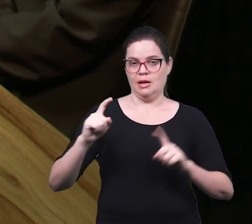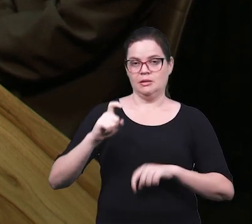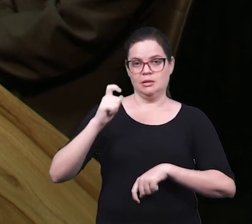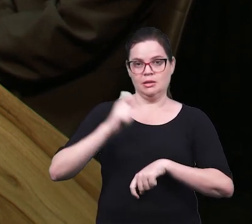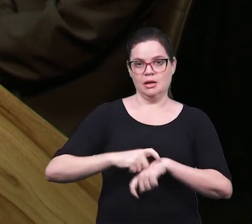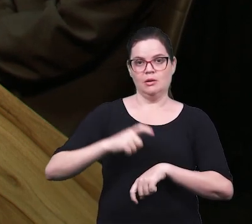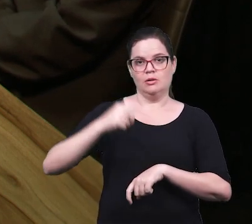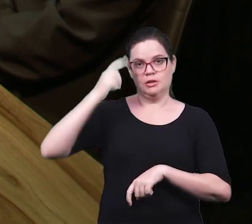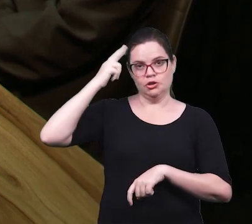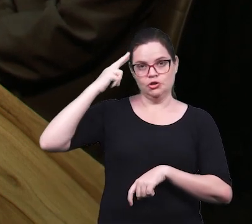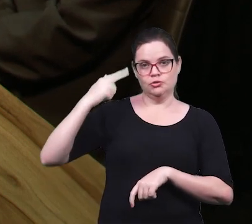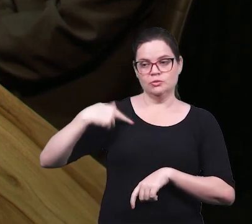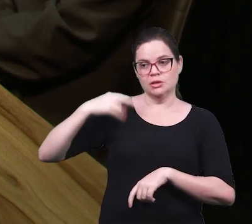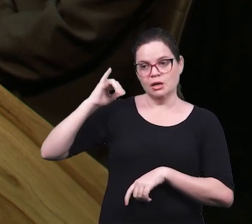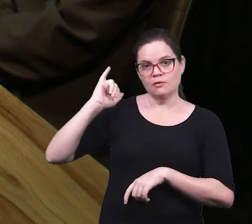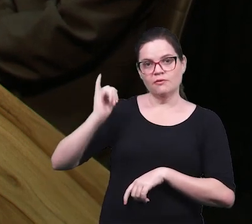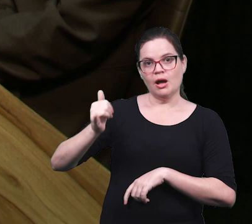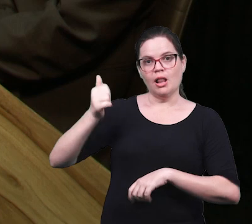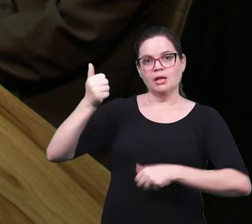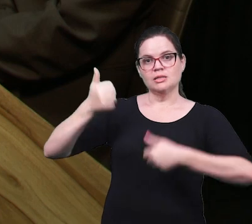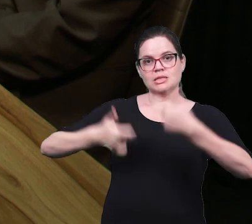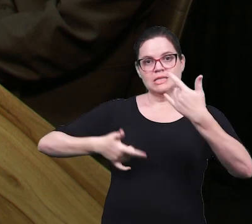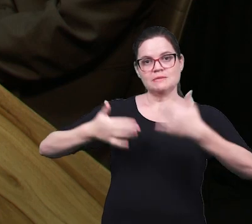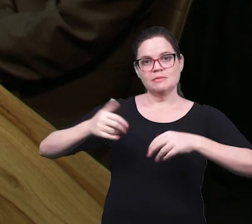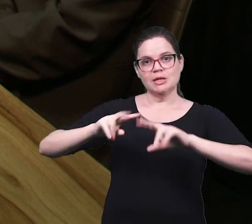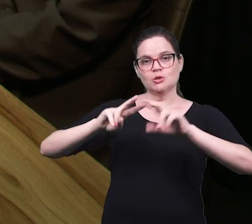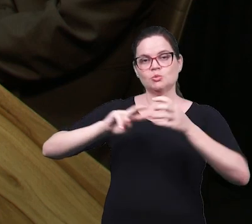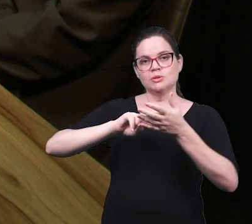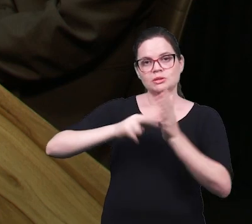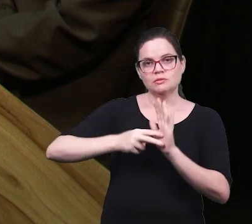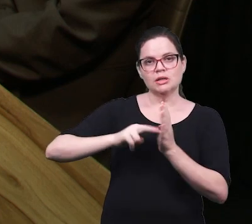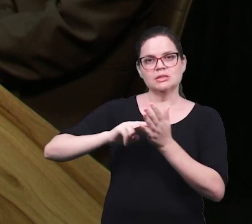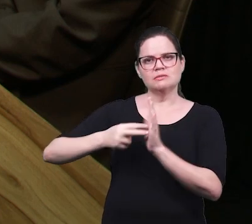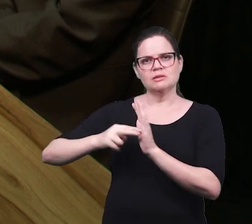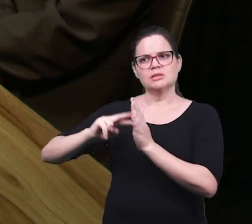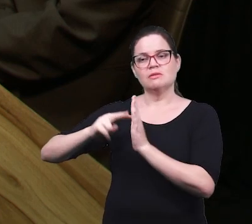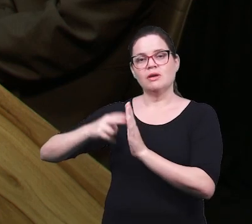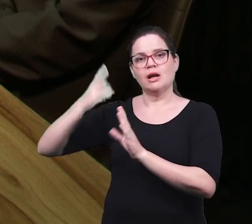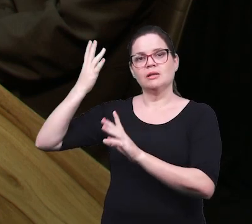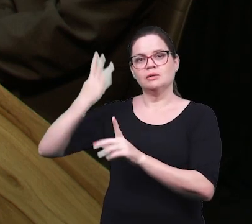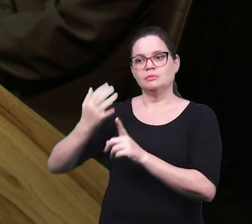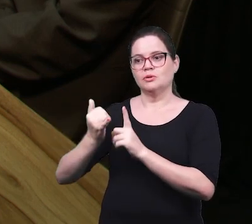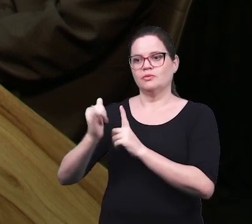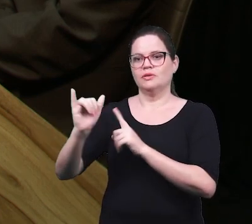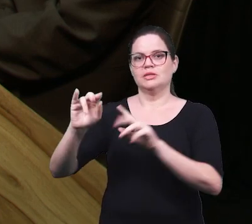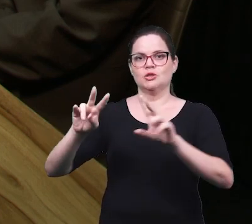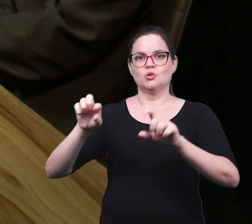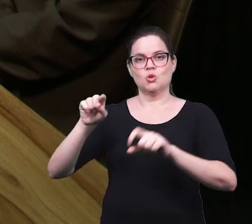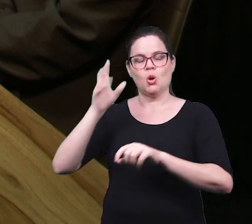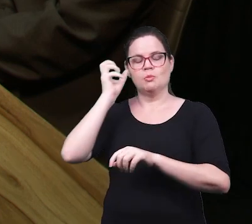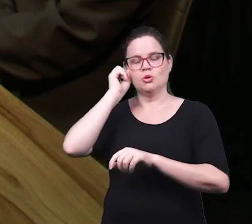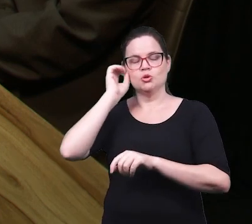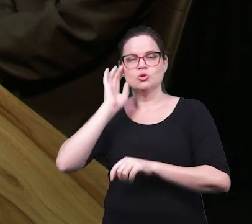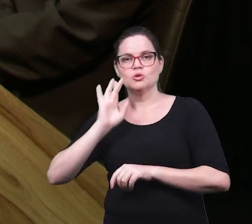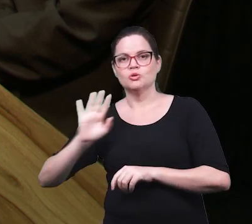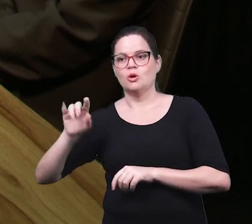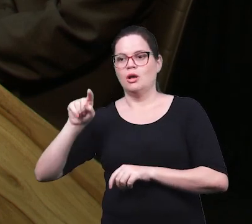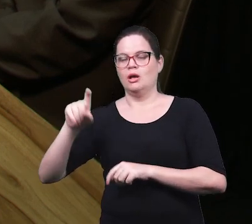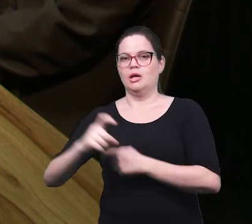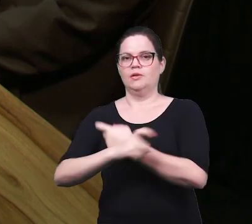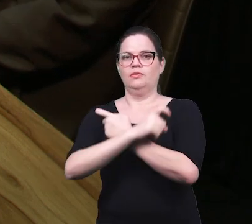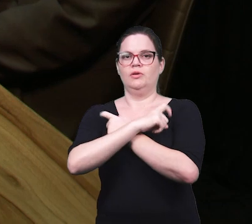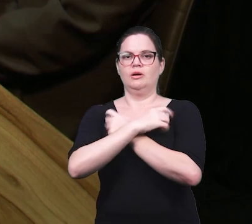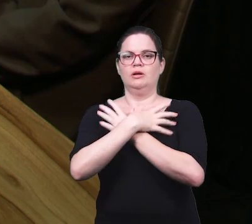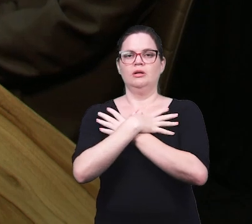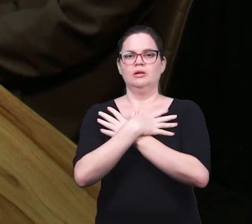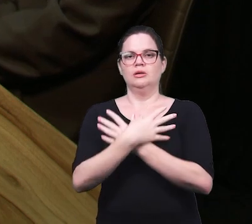entrega a interpretação, que não era dele, mas era do Senhor, aquilo acalmou o coração de Faraó, tirou